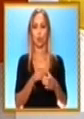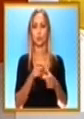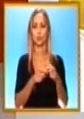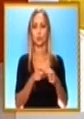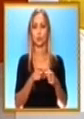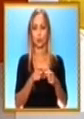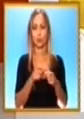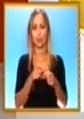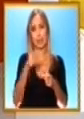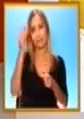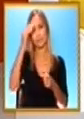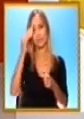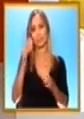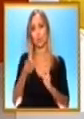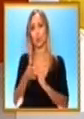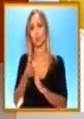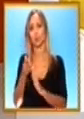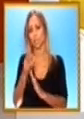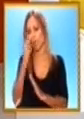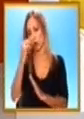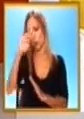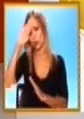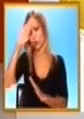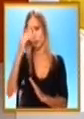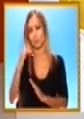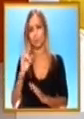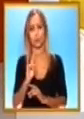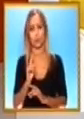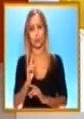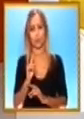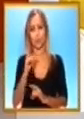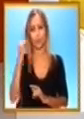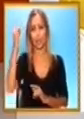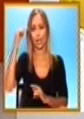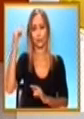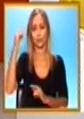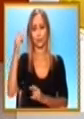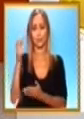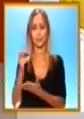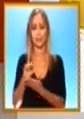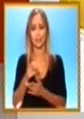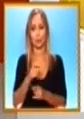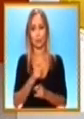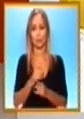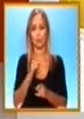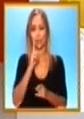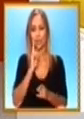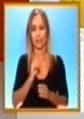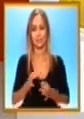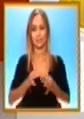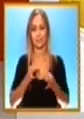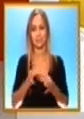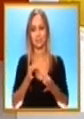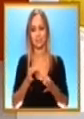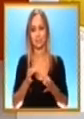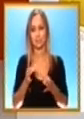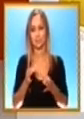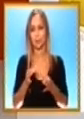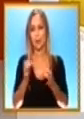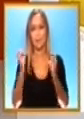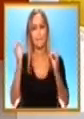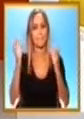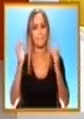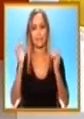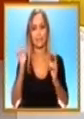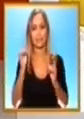nas urgências, supostamente com a gripe, mas não era uma cambada de gente doida que estava ali. Ela todos os dias pregava uma partida a algum